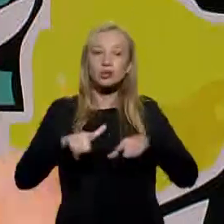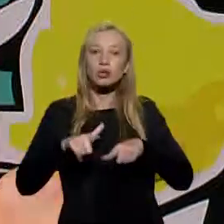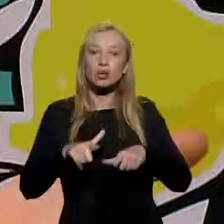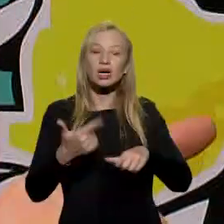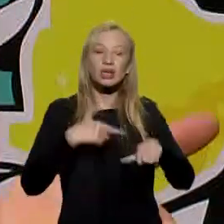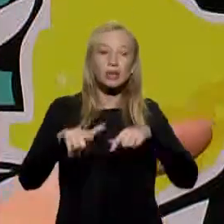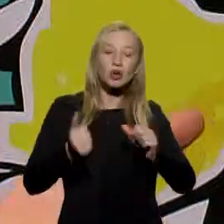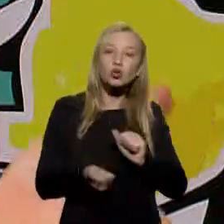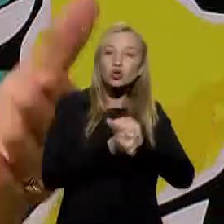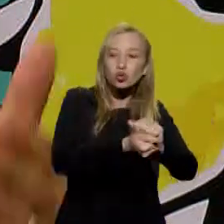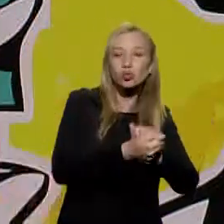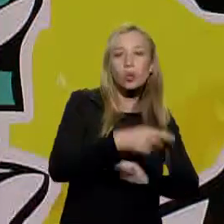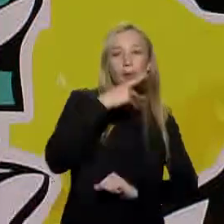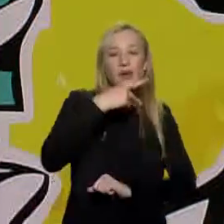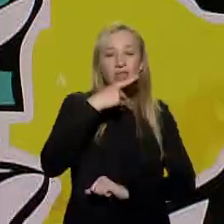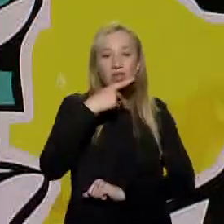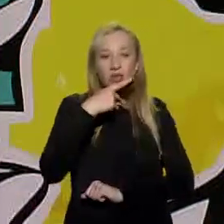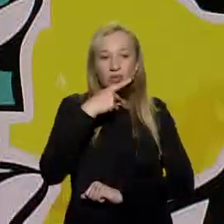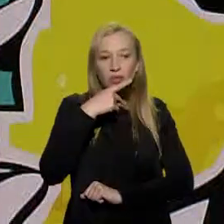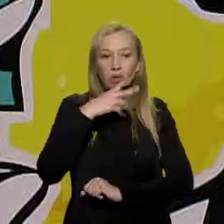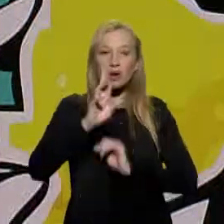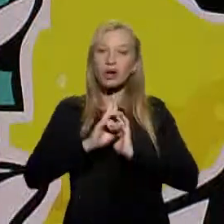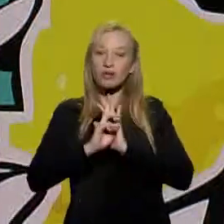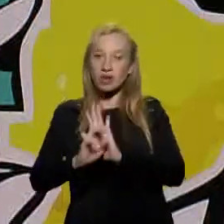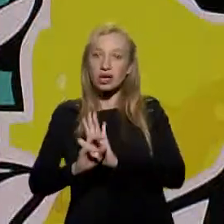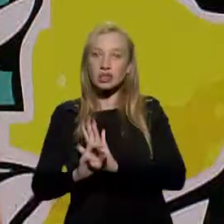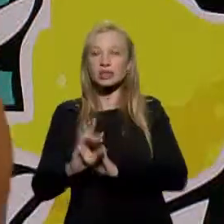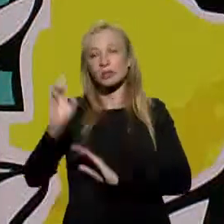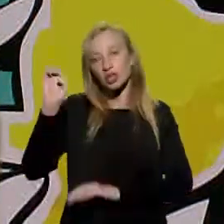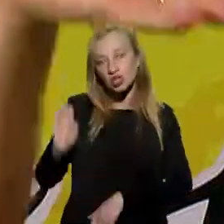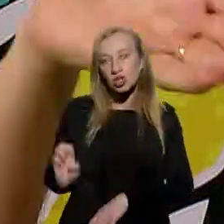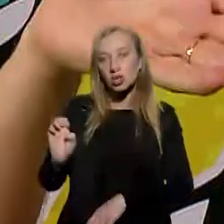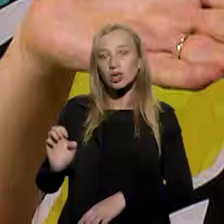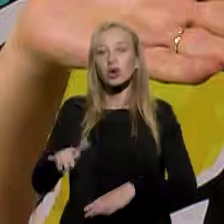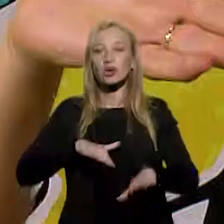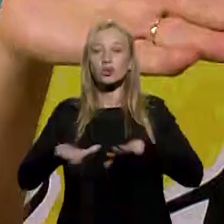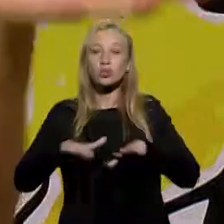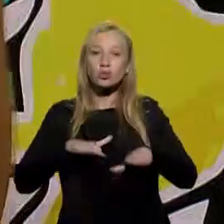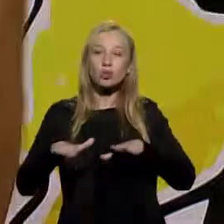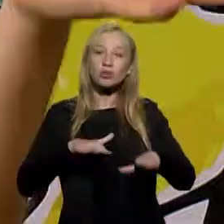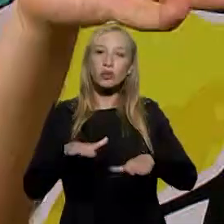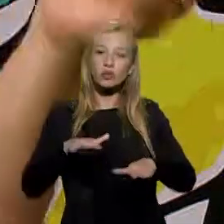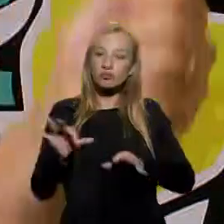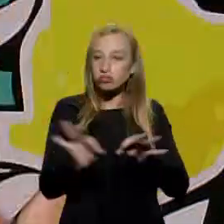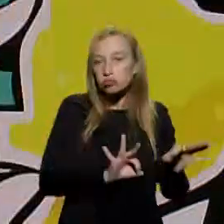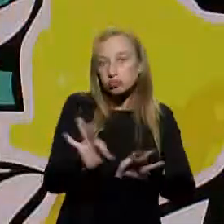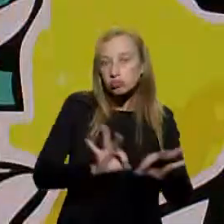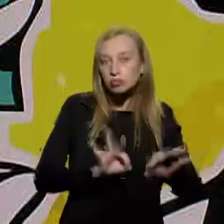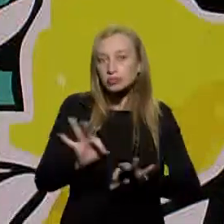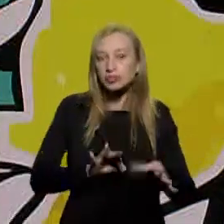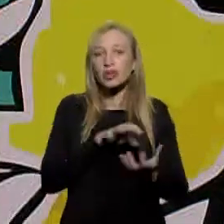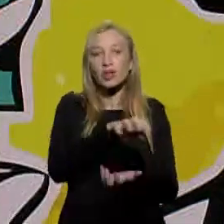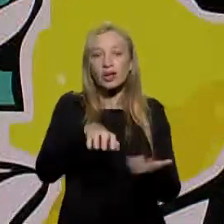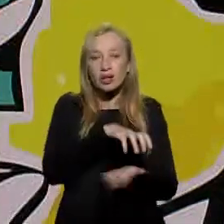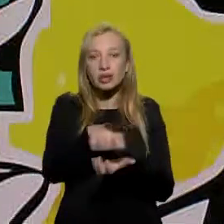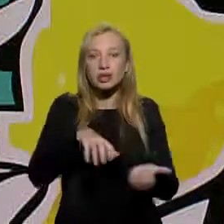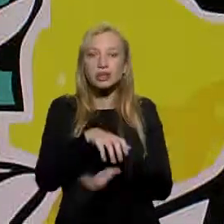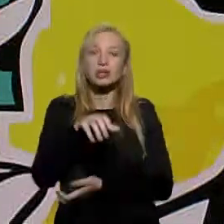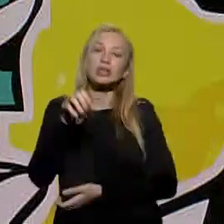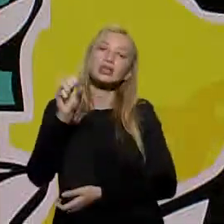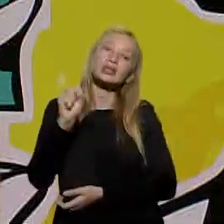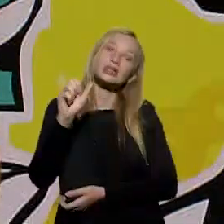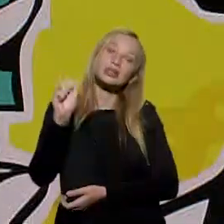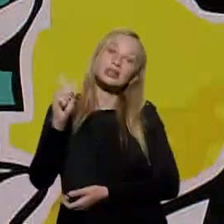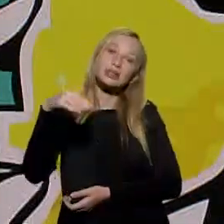pela construção do partido foi uma referência pra esquerda nesse sentido organizou todos os movimentos na época da das das greves de são